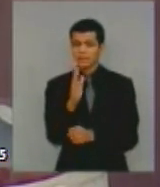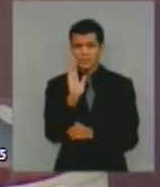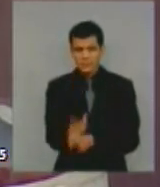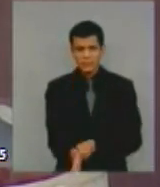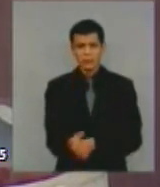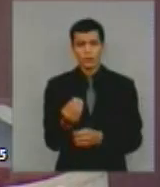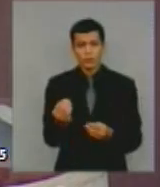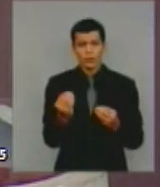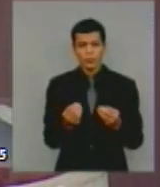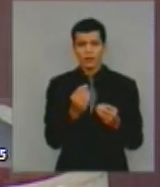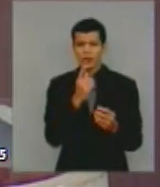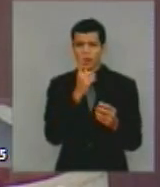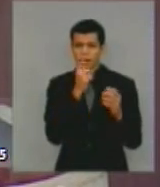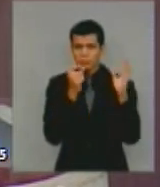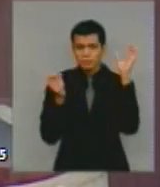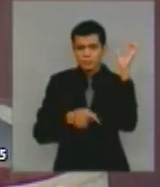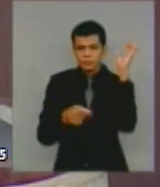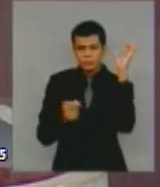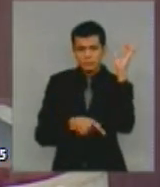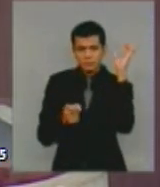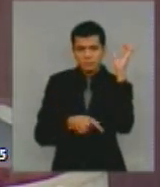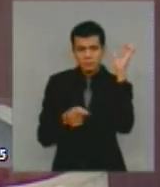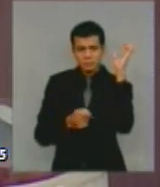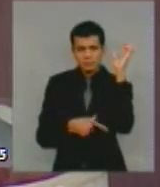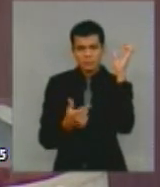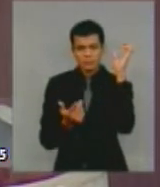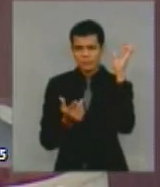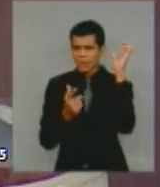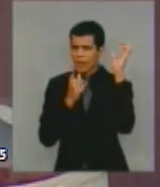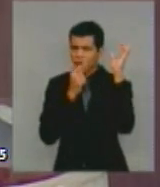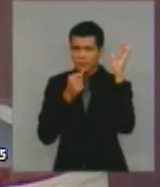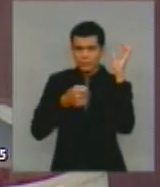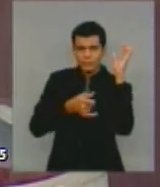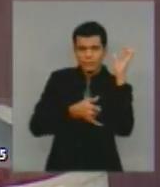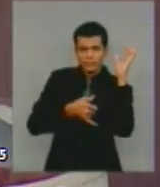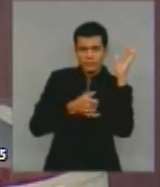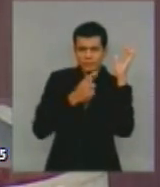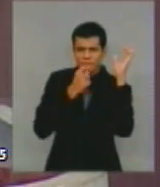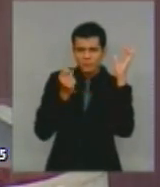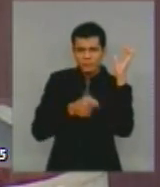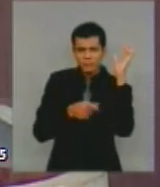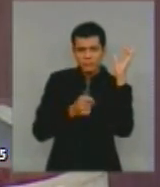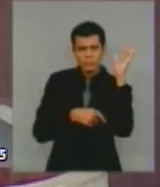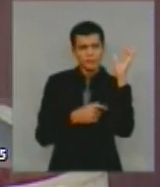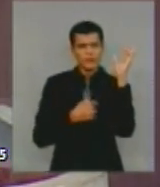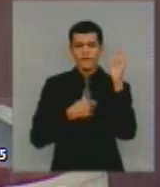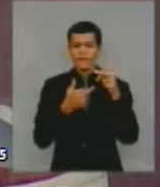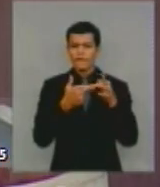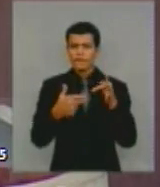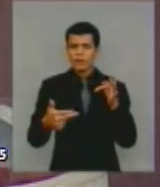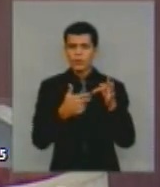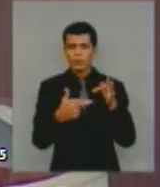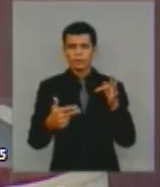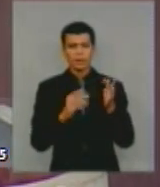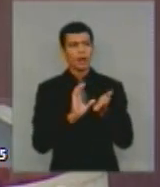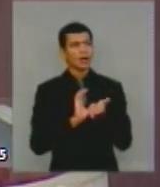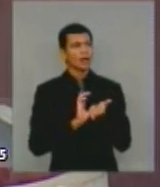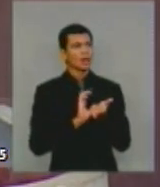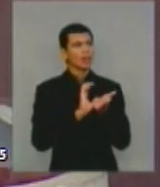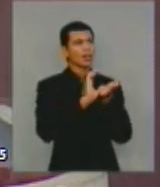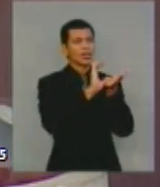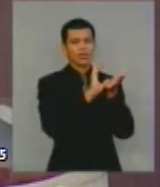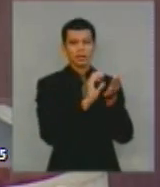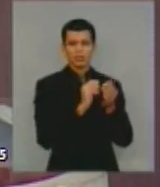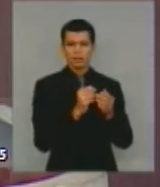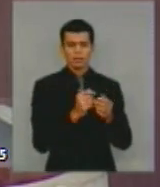bata recorde de exportação? Deputada Silvana, deputado Moisés, exportar fruta é exportar água.